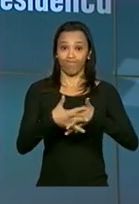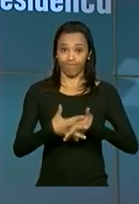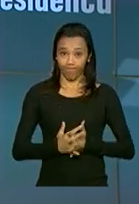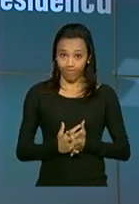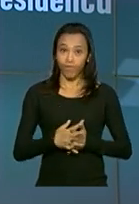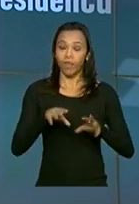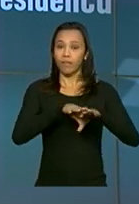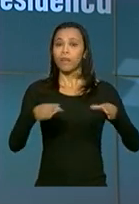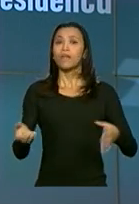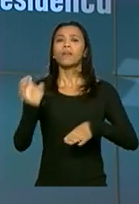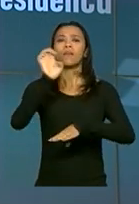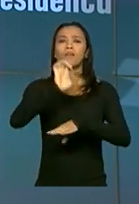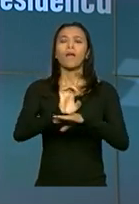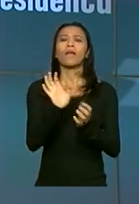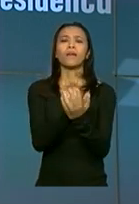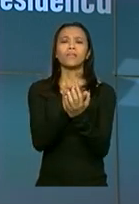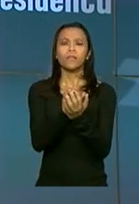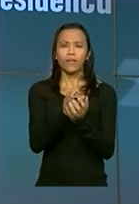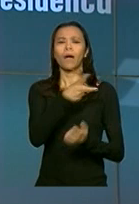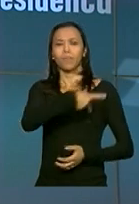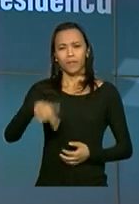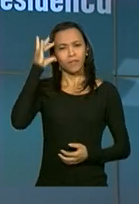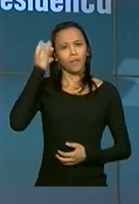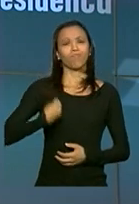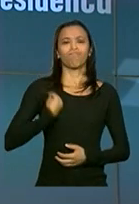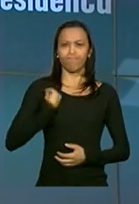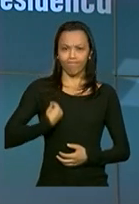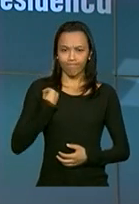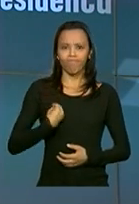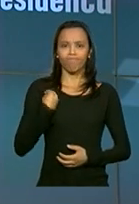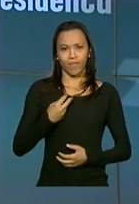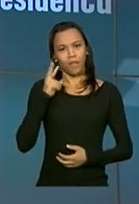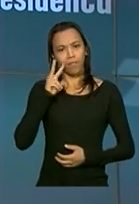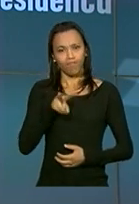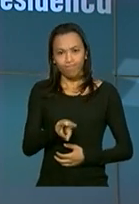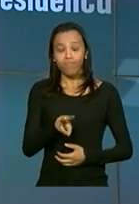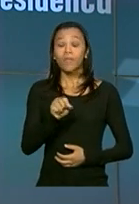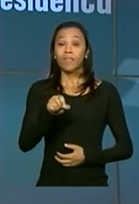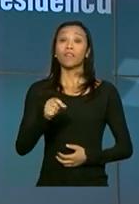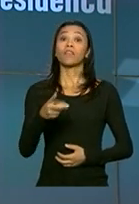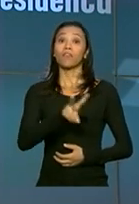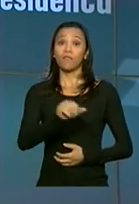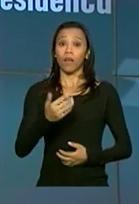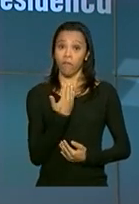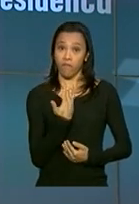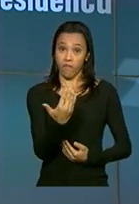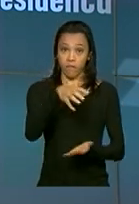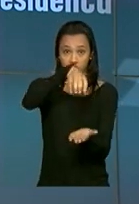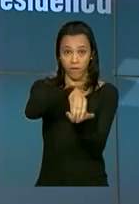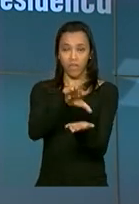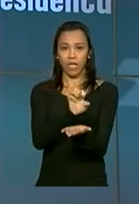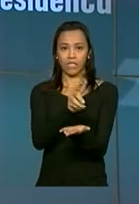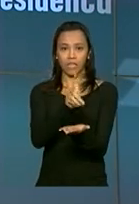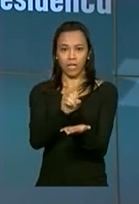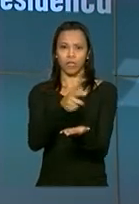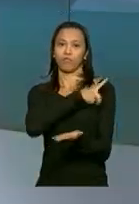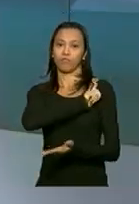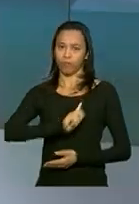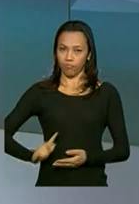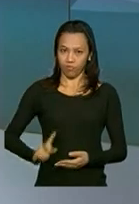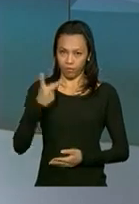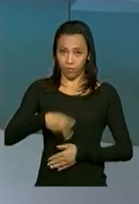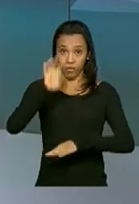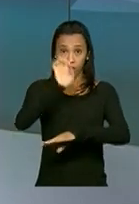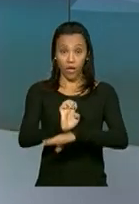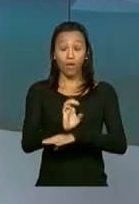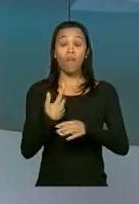Dima russef está lá e acompanha a missa de corpo presente celebrada em frente à sede do Governo do Estado